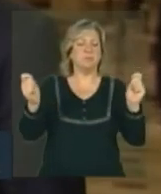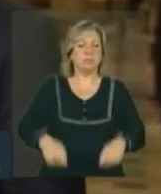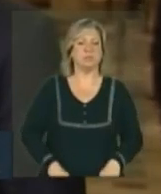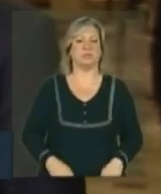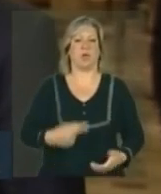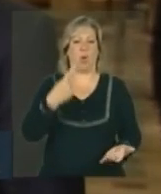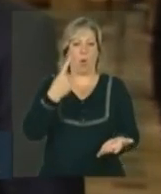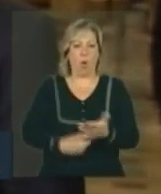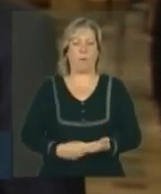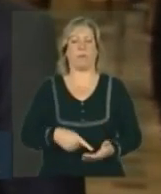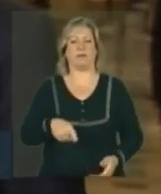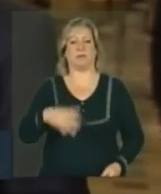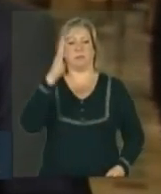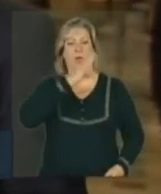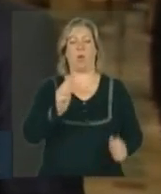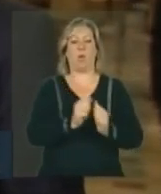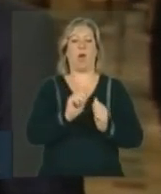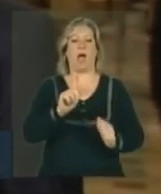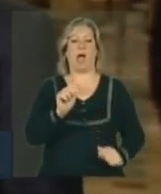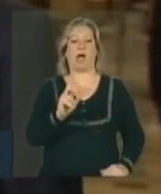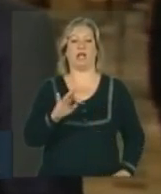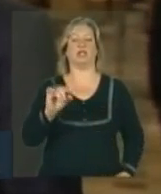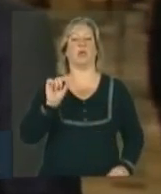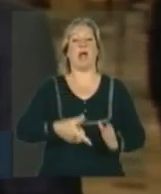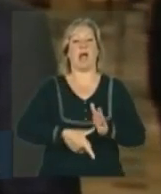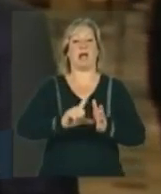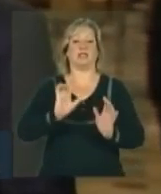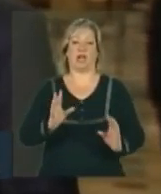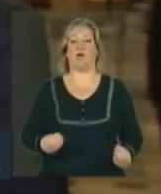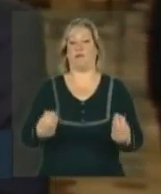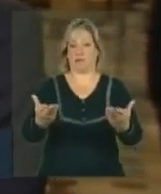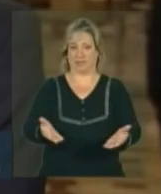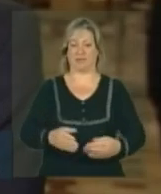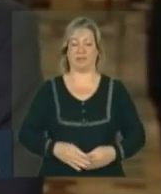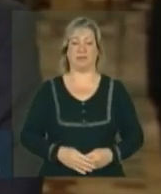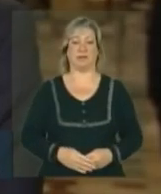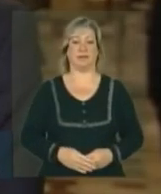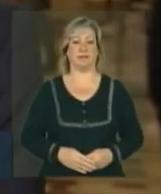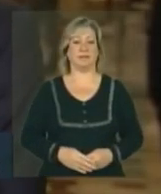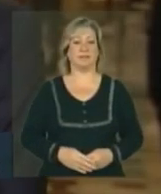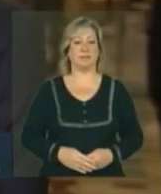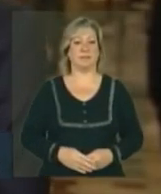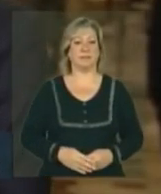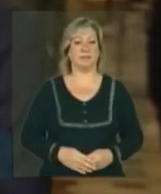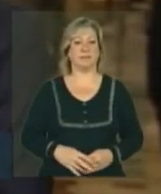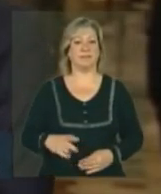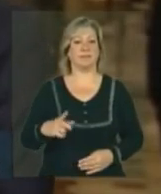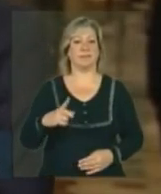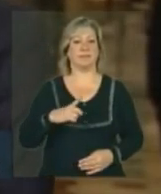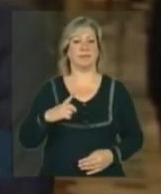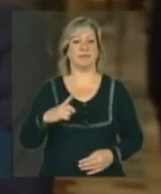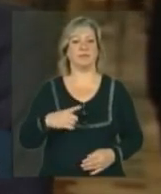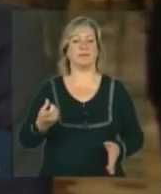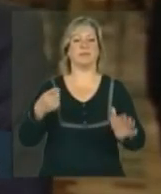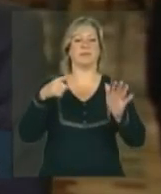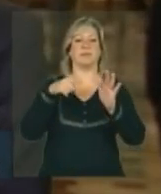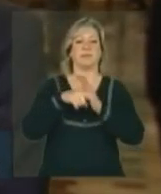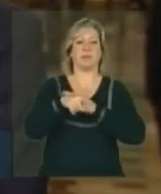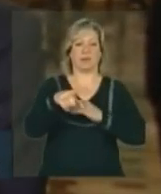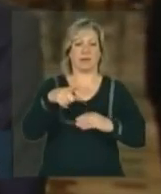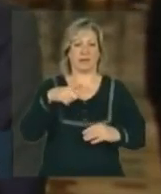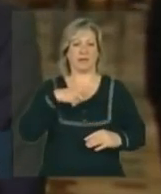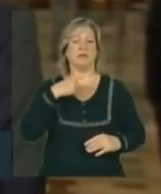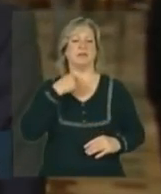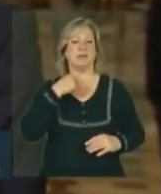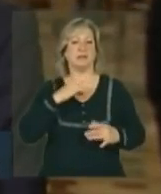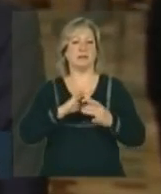com as garantias que anteriormente foram oferecidas. O governo se dispõe a rever esses três pontos que a FIFA